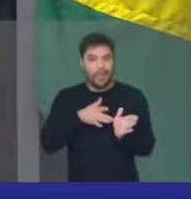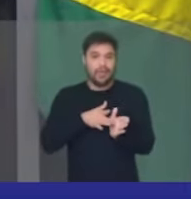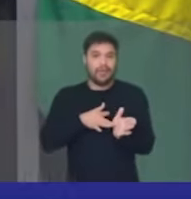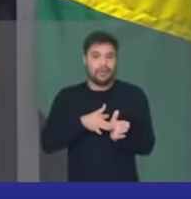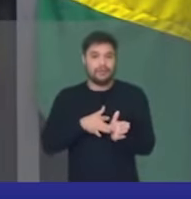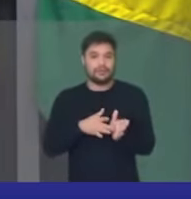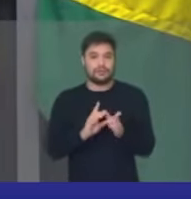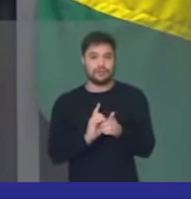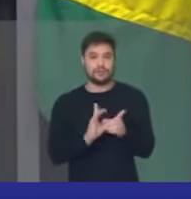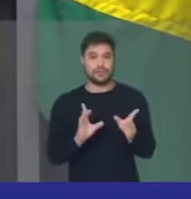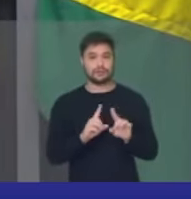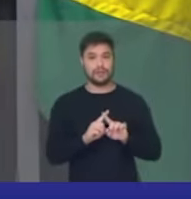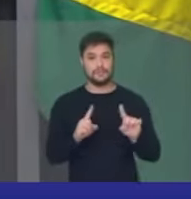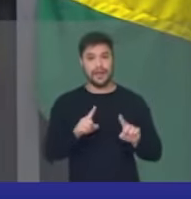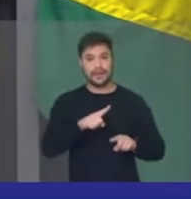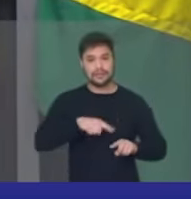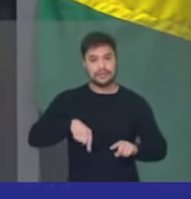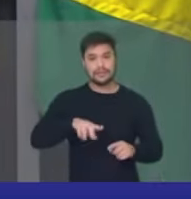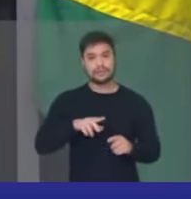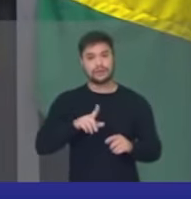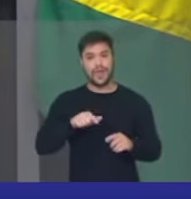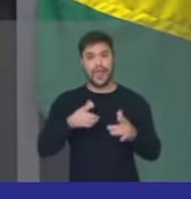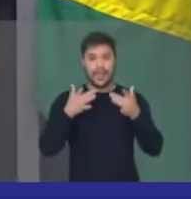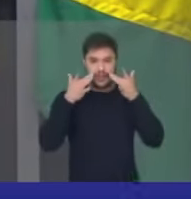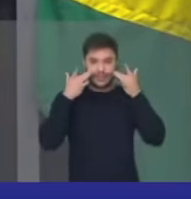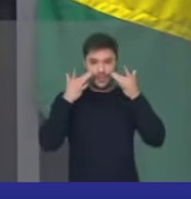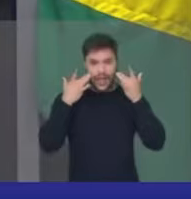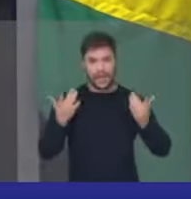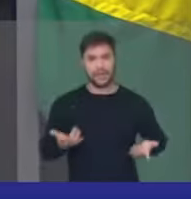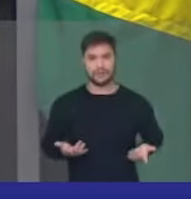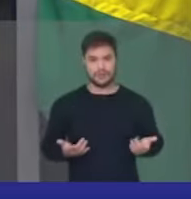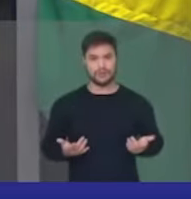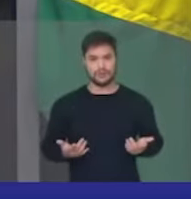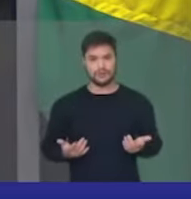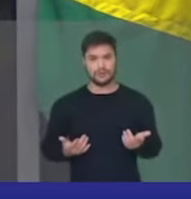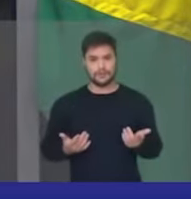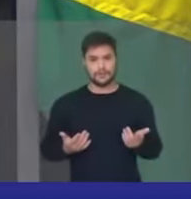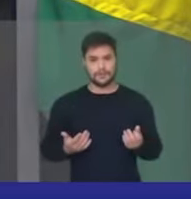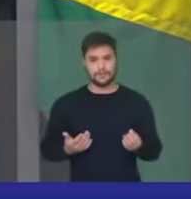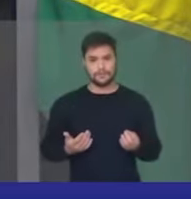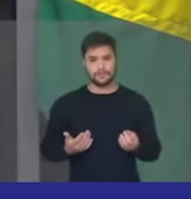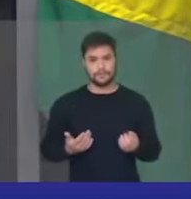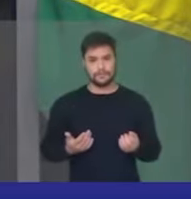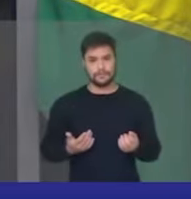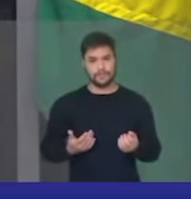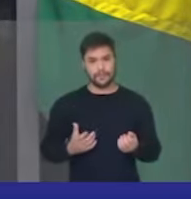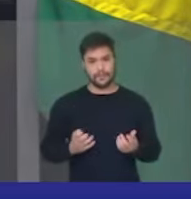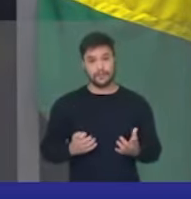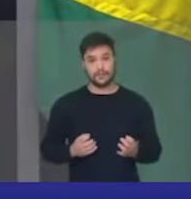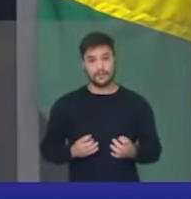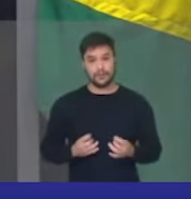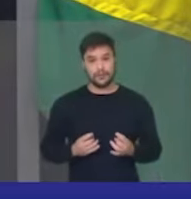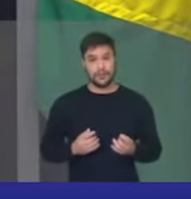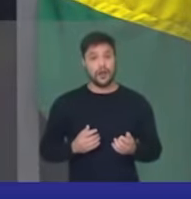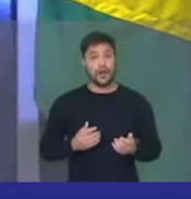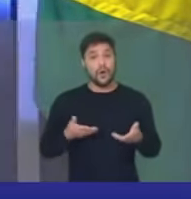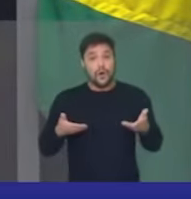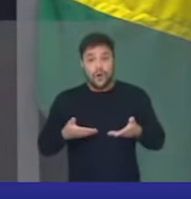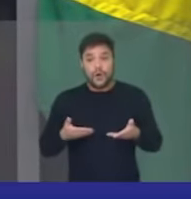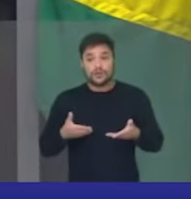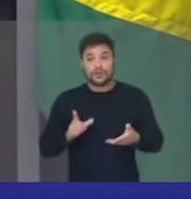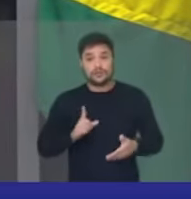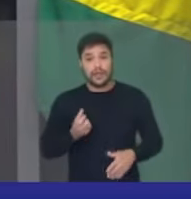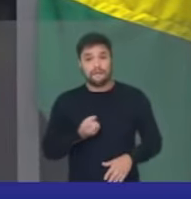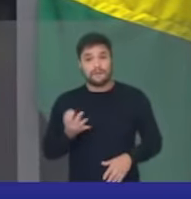passe realmente de um grande teatro Mas esse teatro pesa muito nós temos hoje pessoas presas